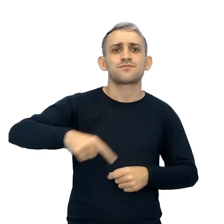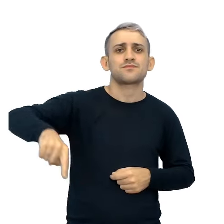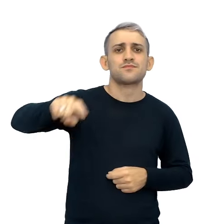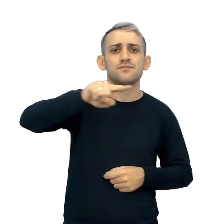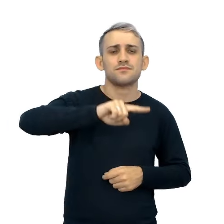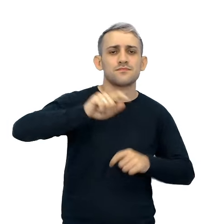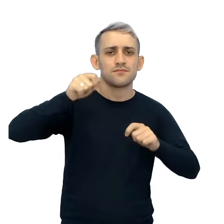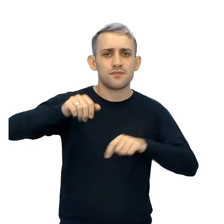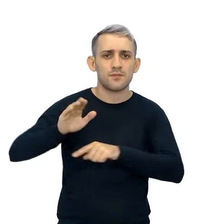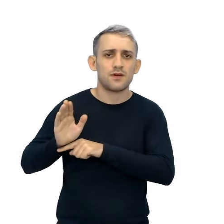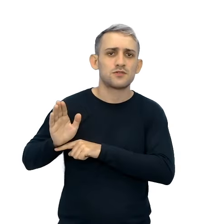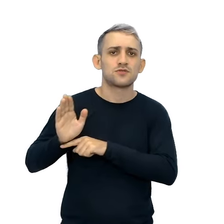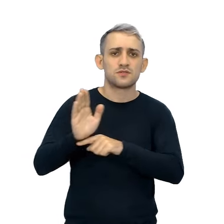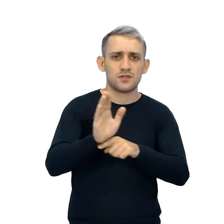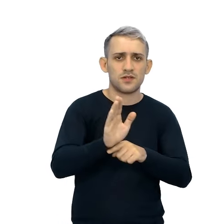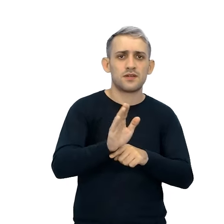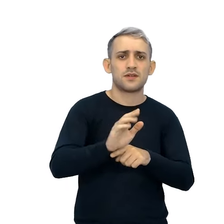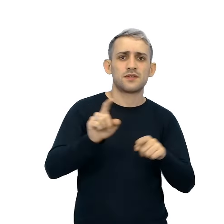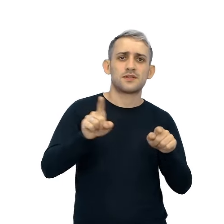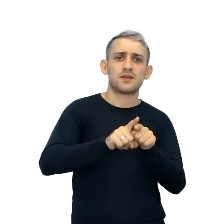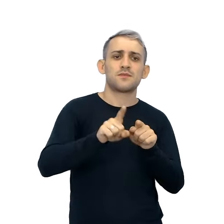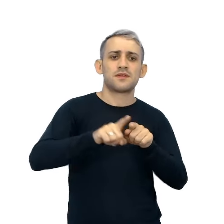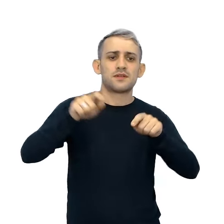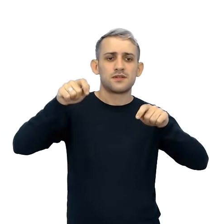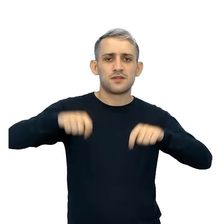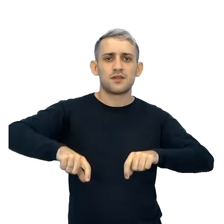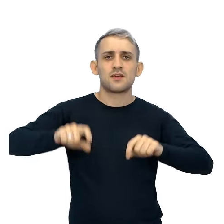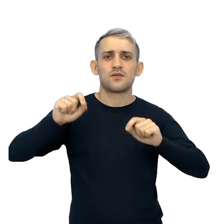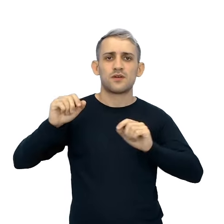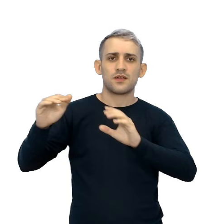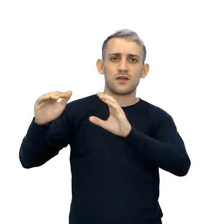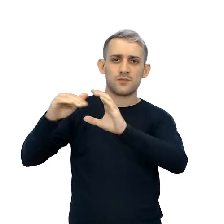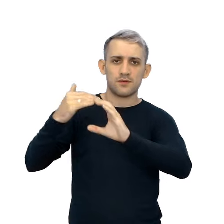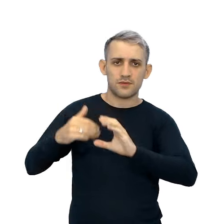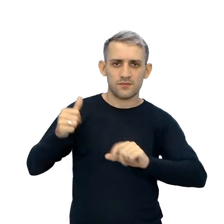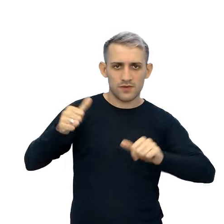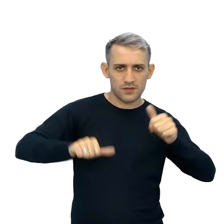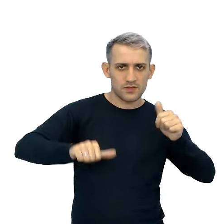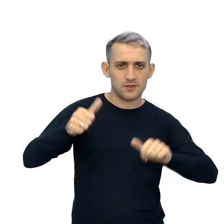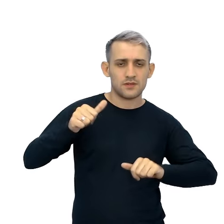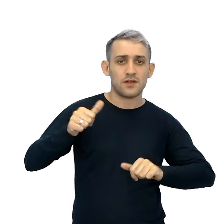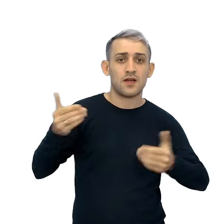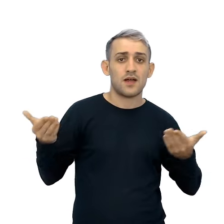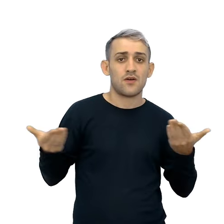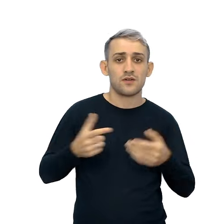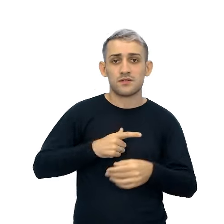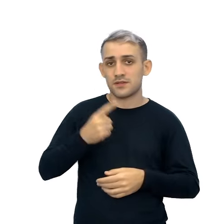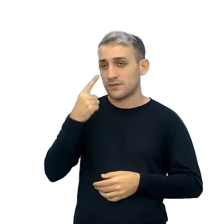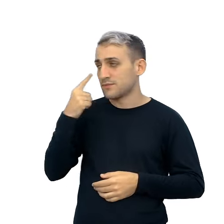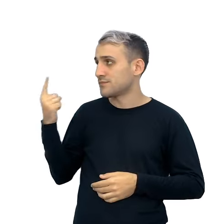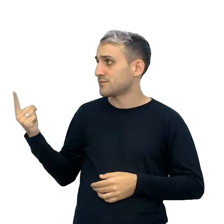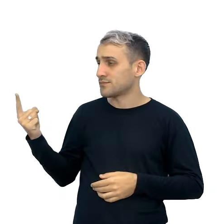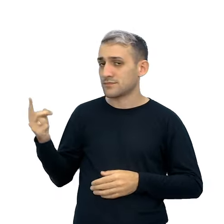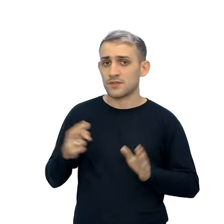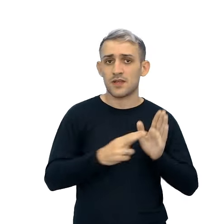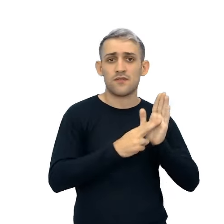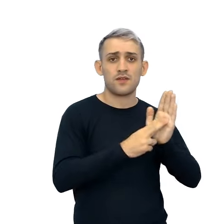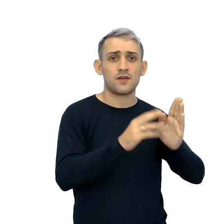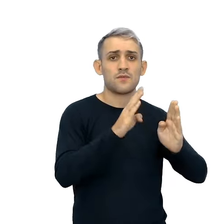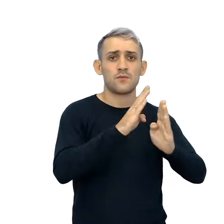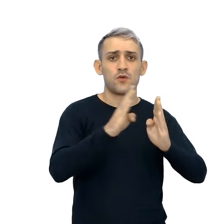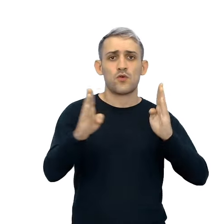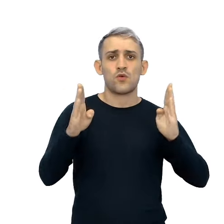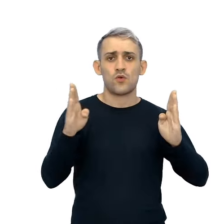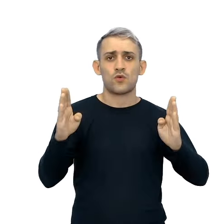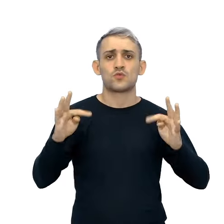vocês colaborem conosco, que vocês deixem aí as suas contribuições. Estão aqui nas referências cada texto